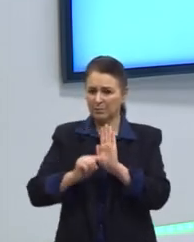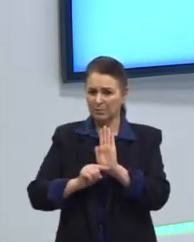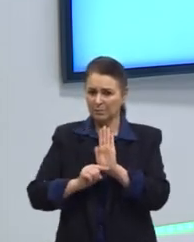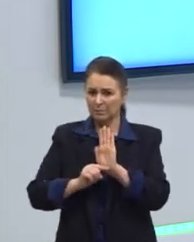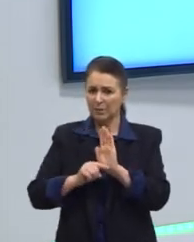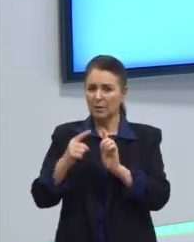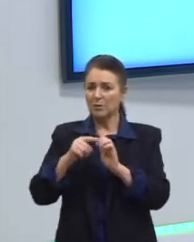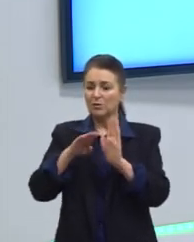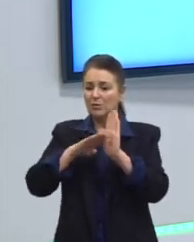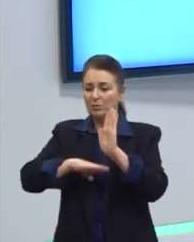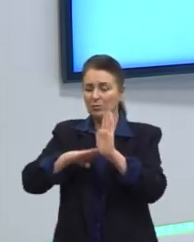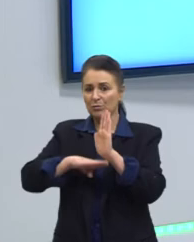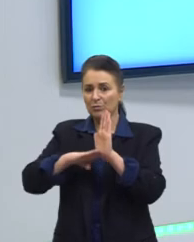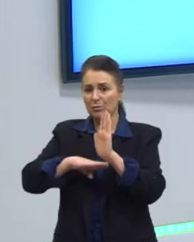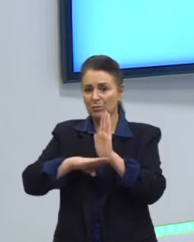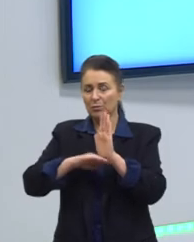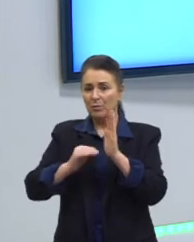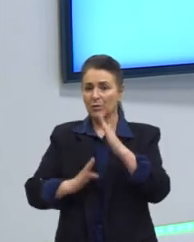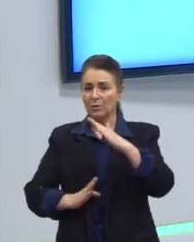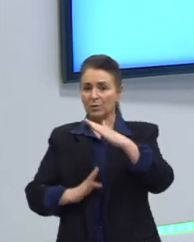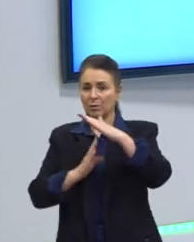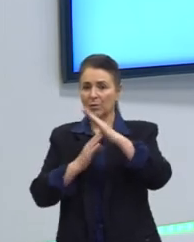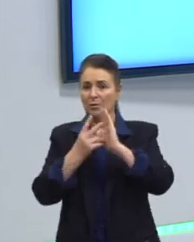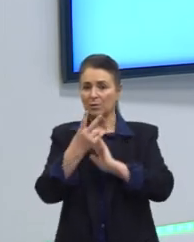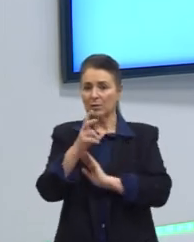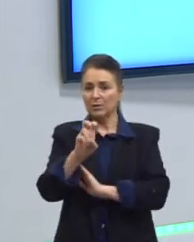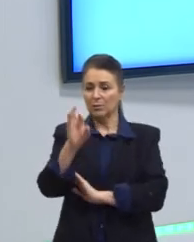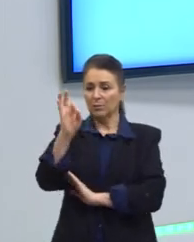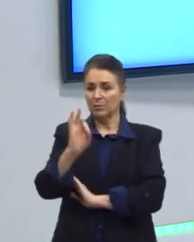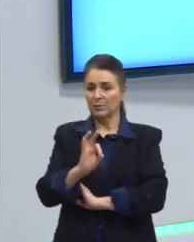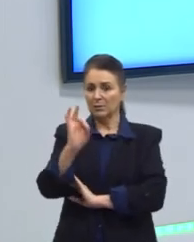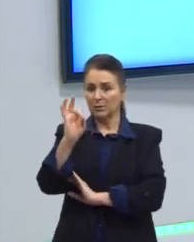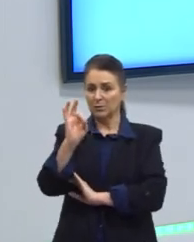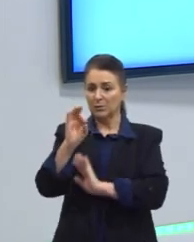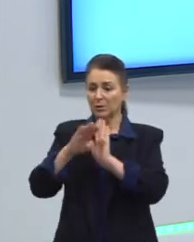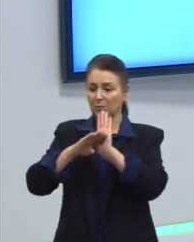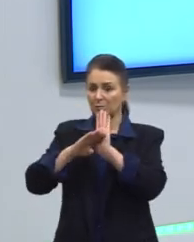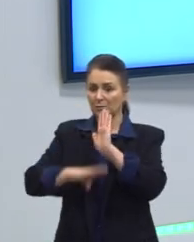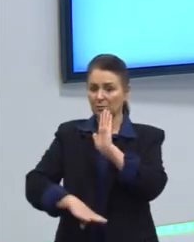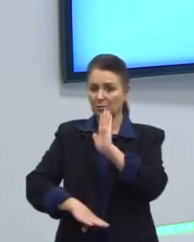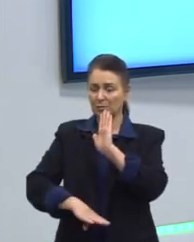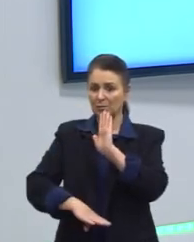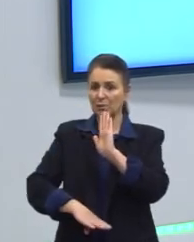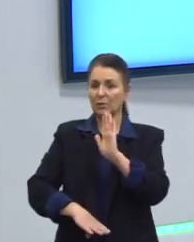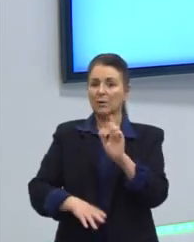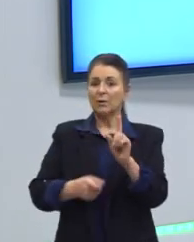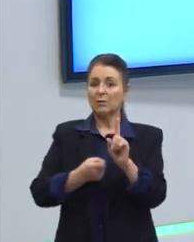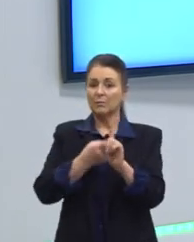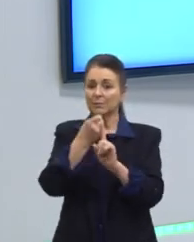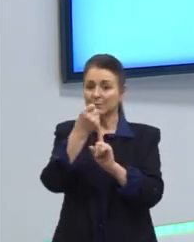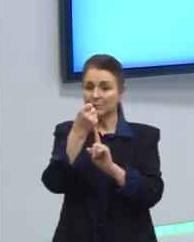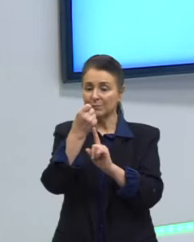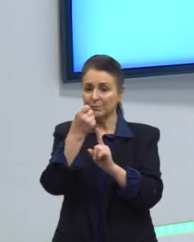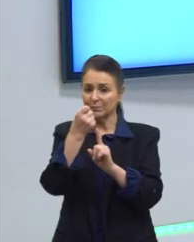desconto ali que Seja superior a 25%. então na parcela 21 estaria próximo mas